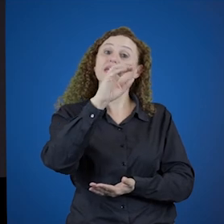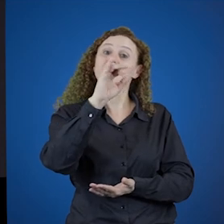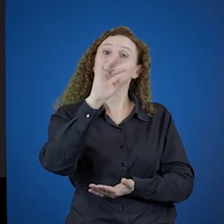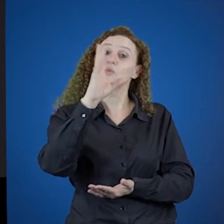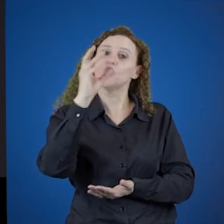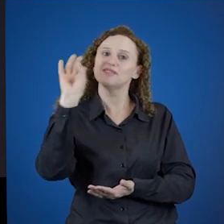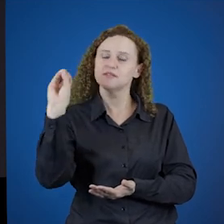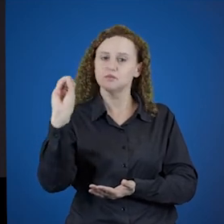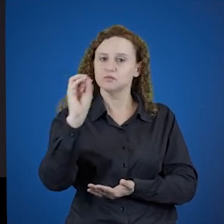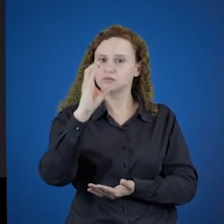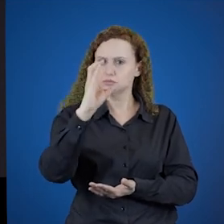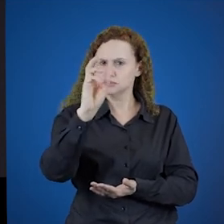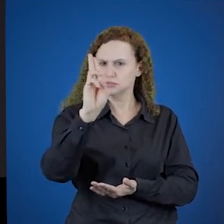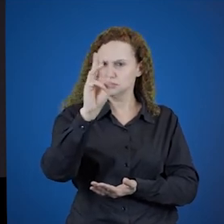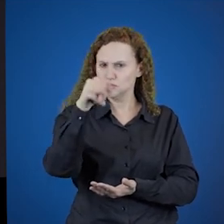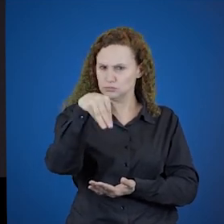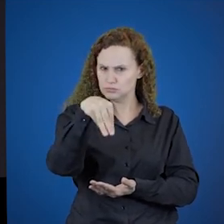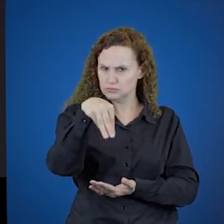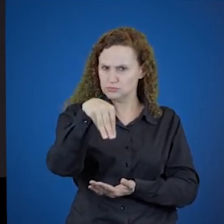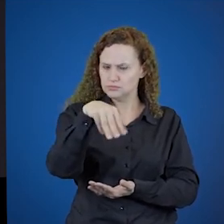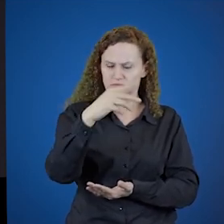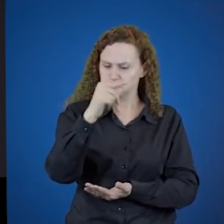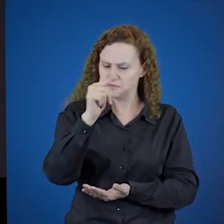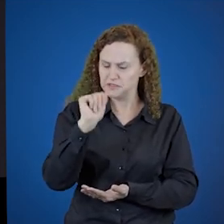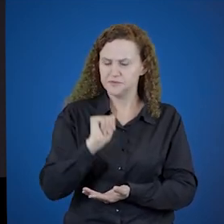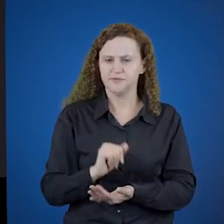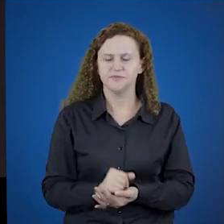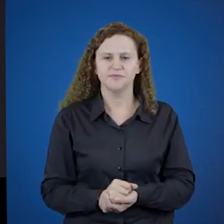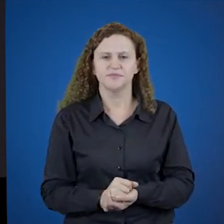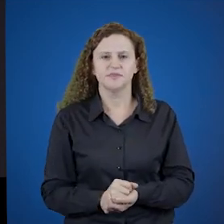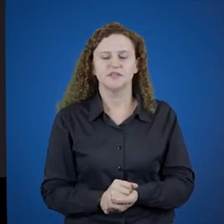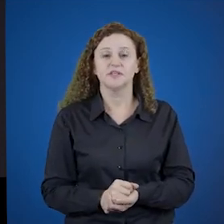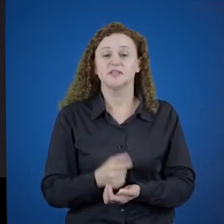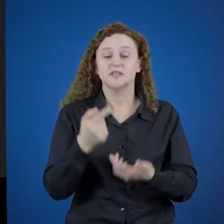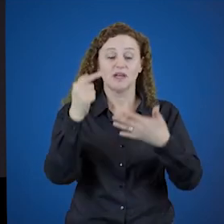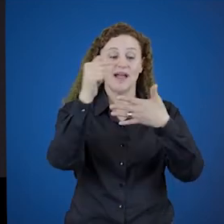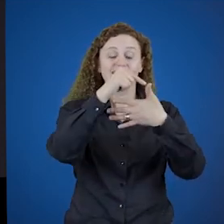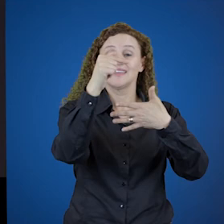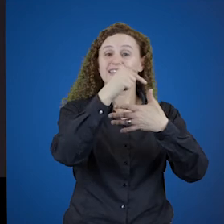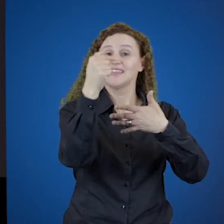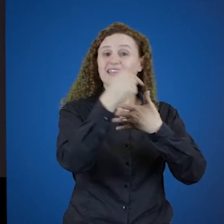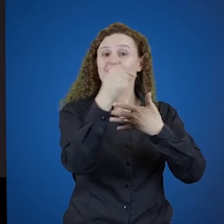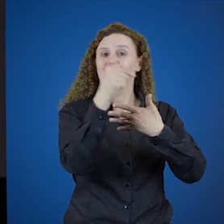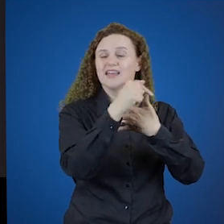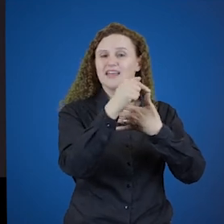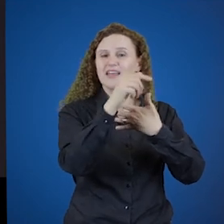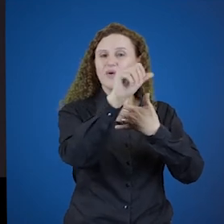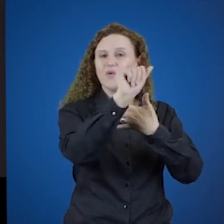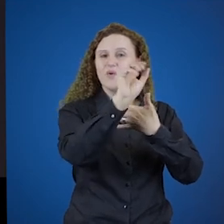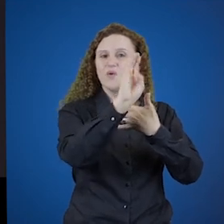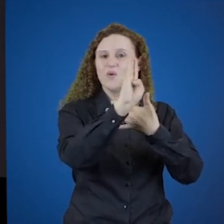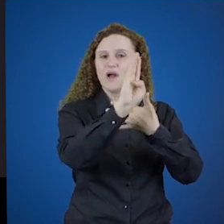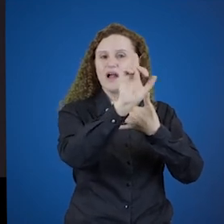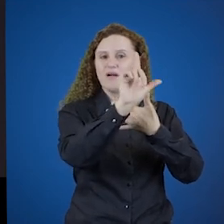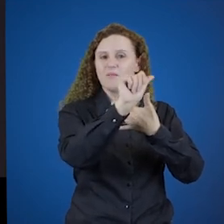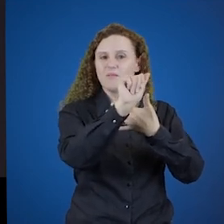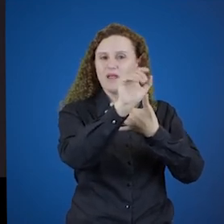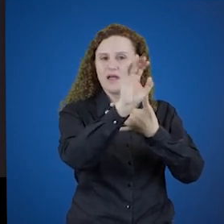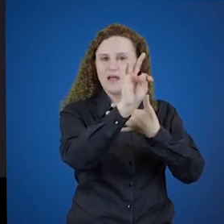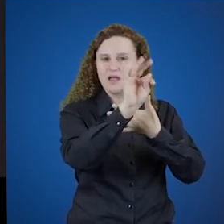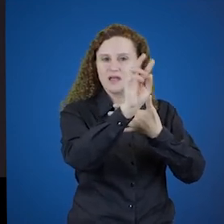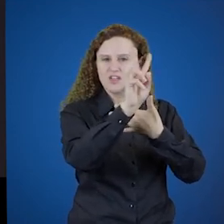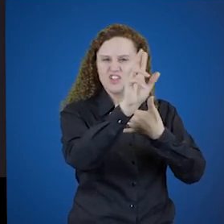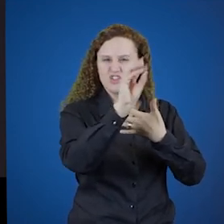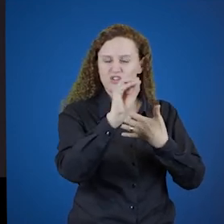cumprir o adjunto adverbial de companhia traduz com o caso ablativo antecedido da preposição com